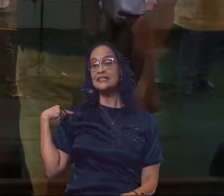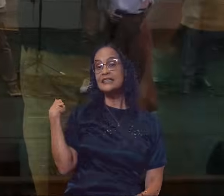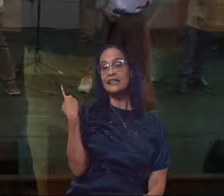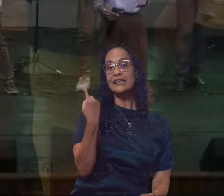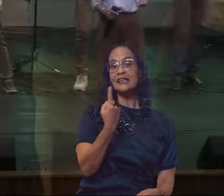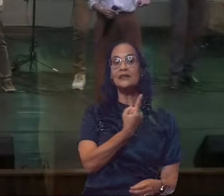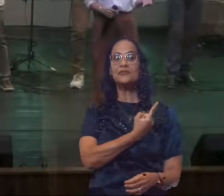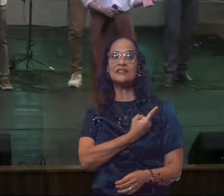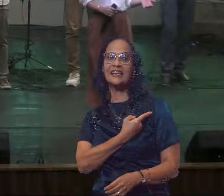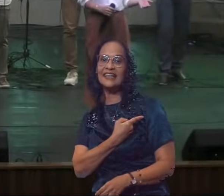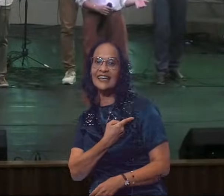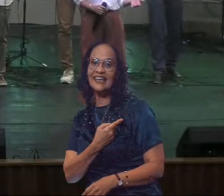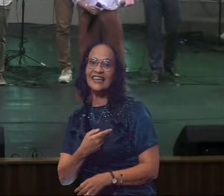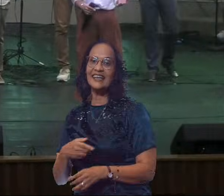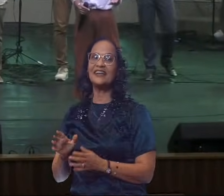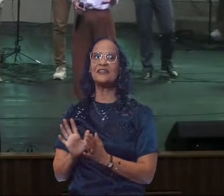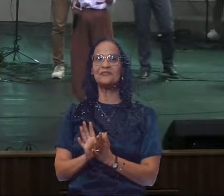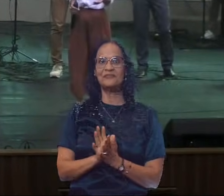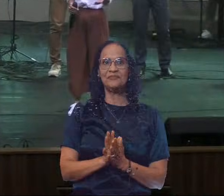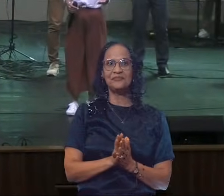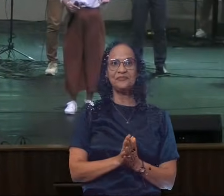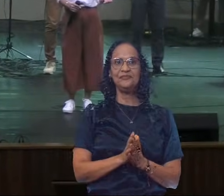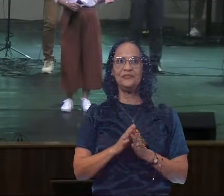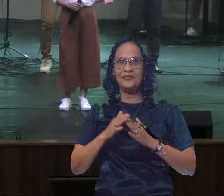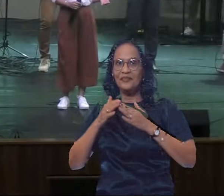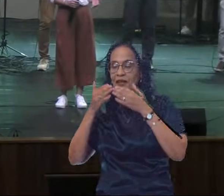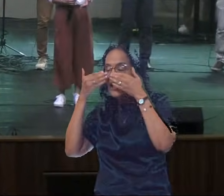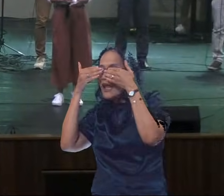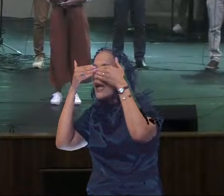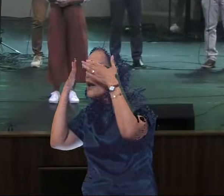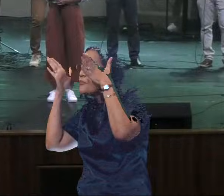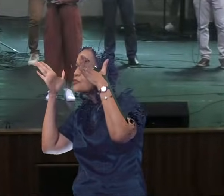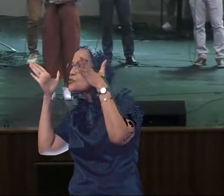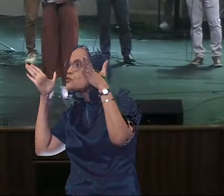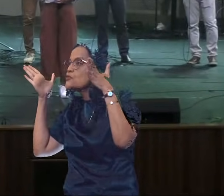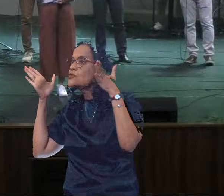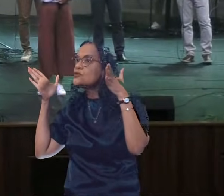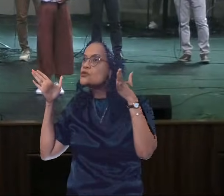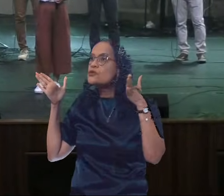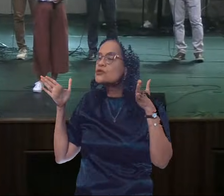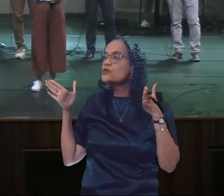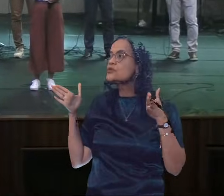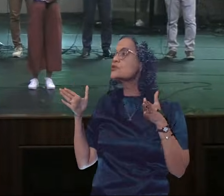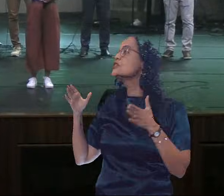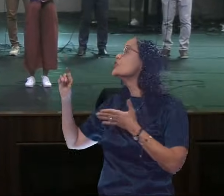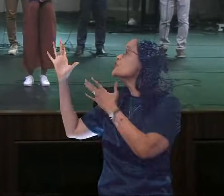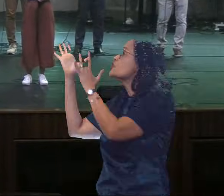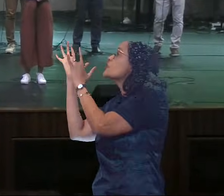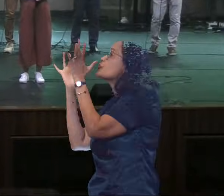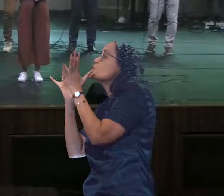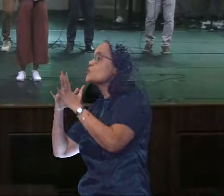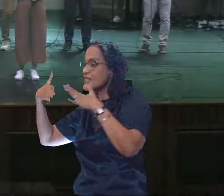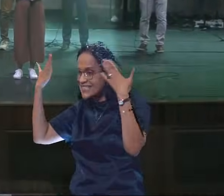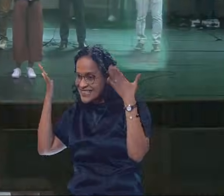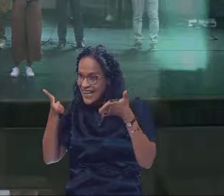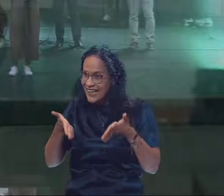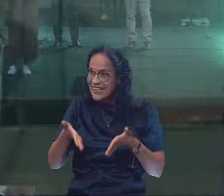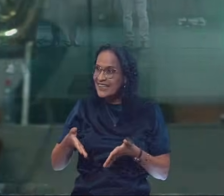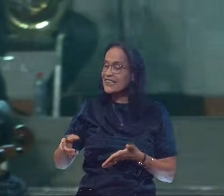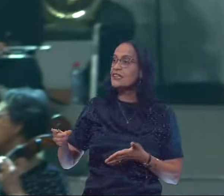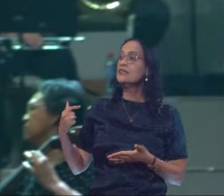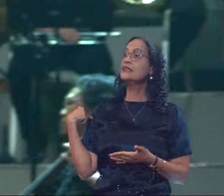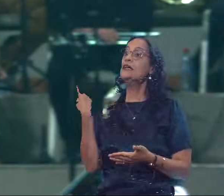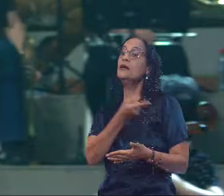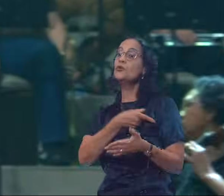você na galeria, abre os olhos. Comece a passar os olhos aqui ao seu redor. Imagine Jesus andando no nosso meio.